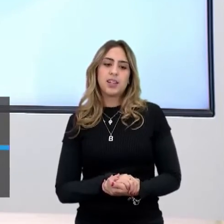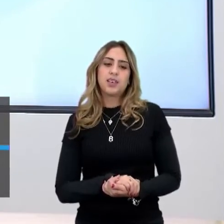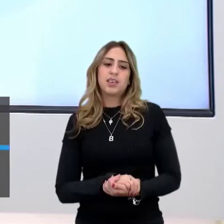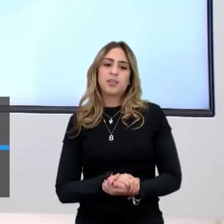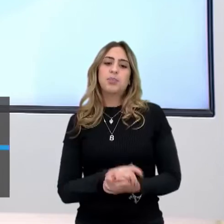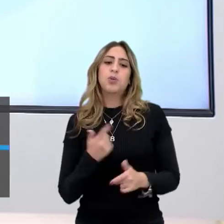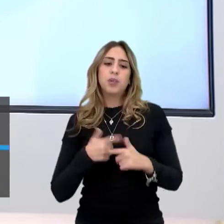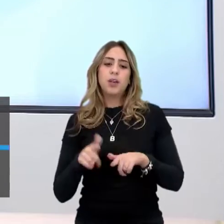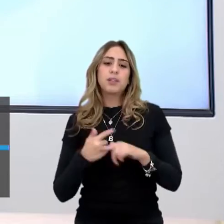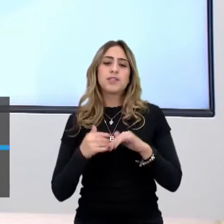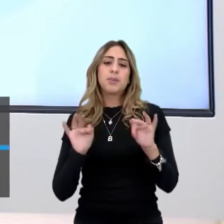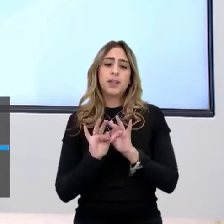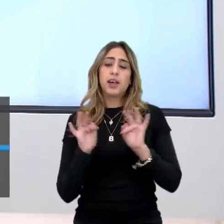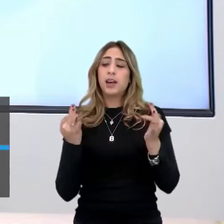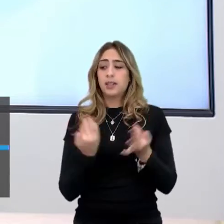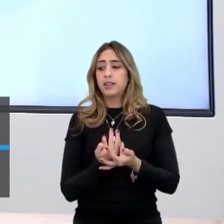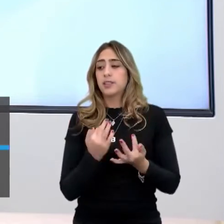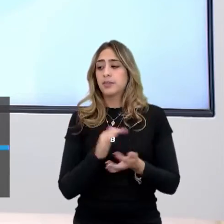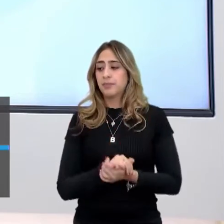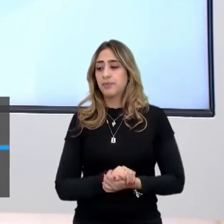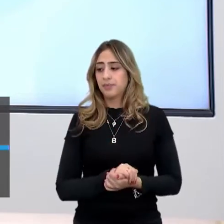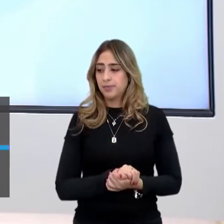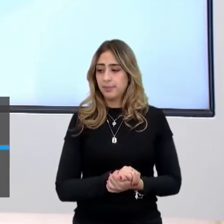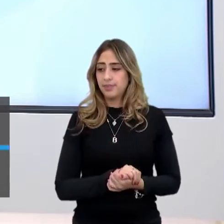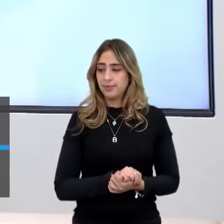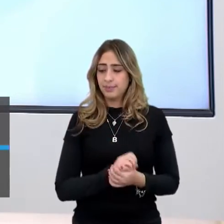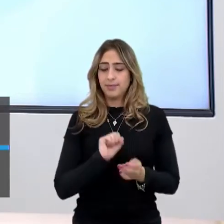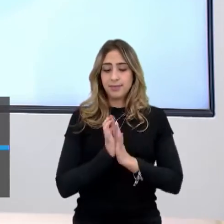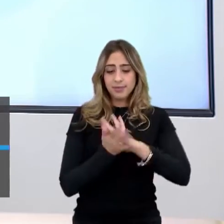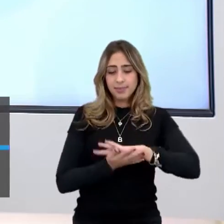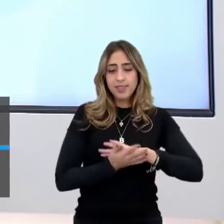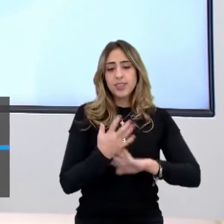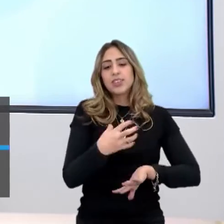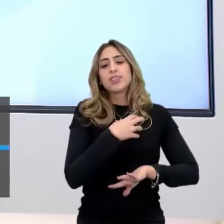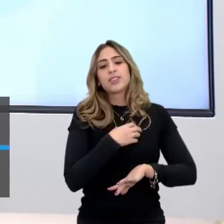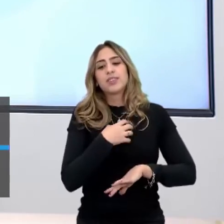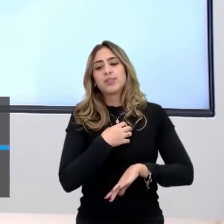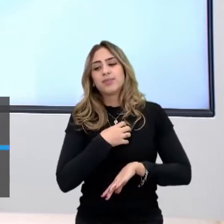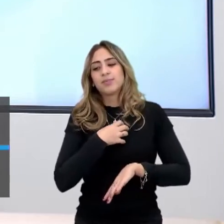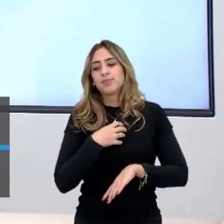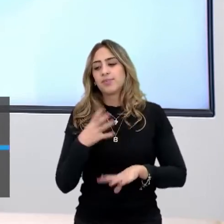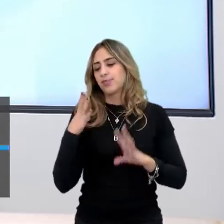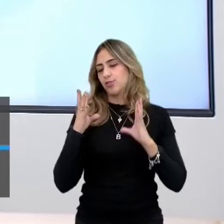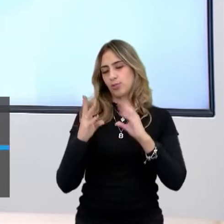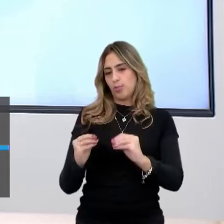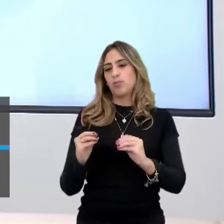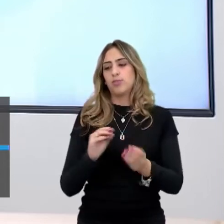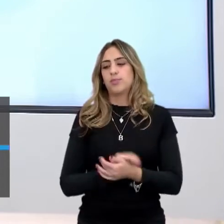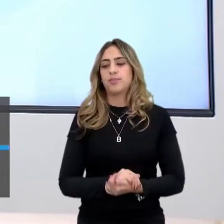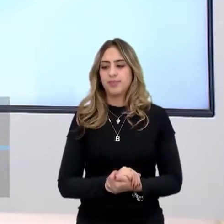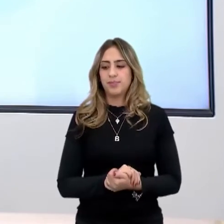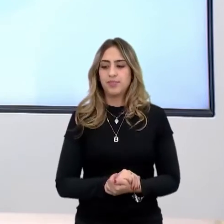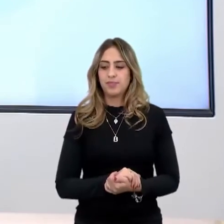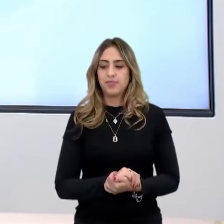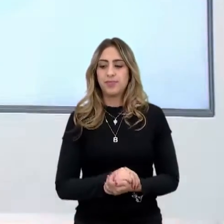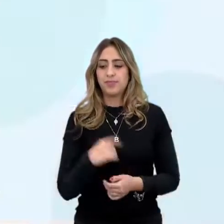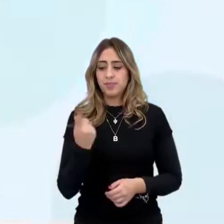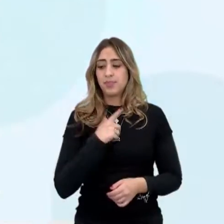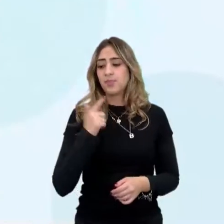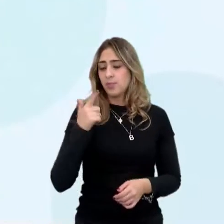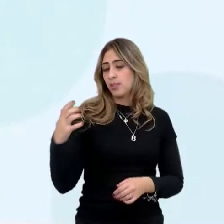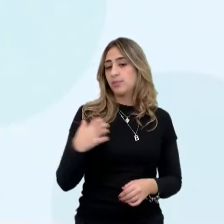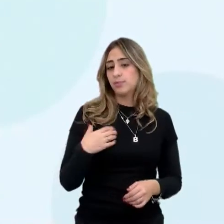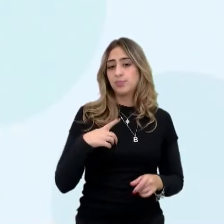familiar. Então, assim, foi desastroso de maneira geral, ok? Bom, temos aí uma outra situação